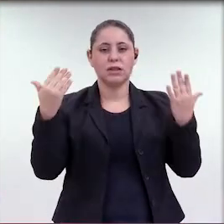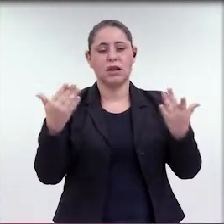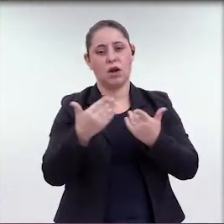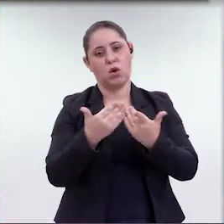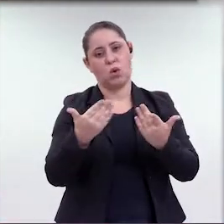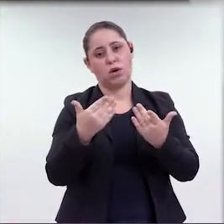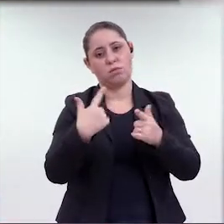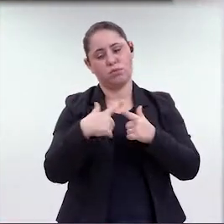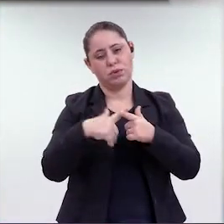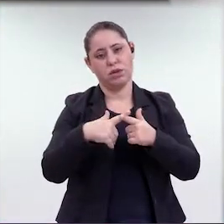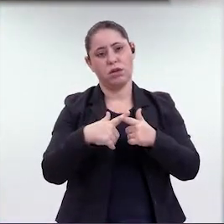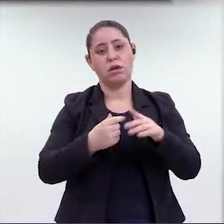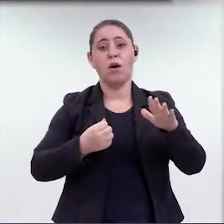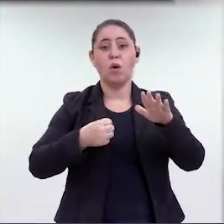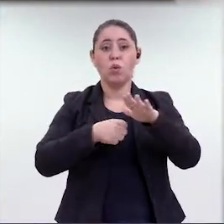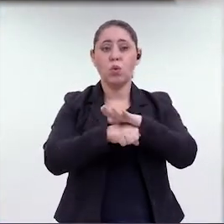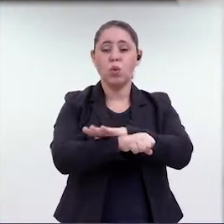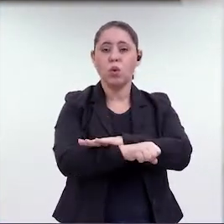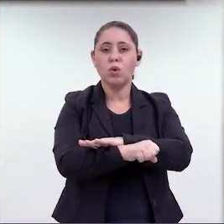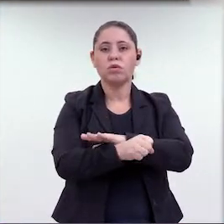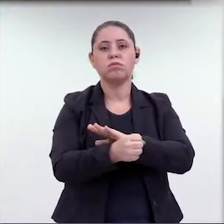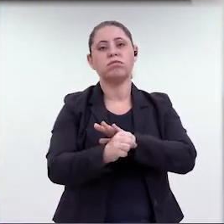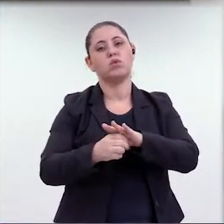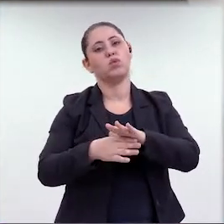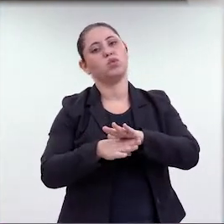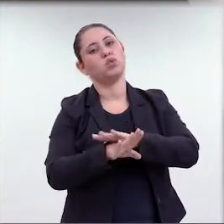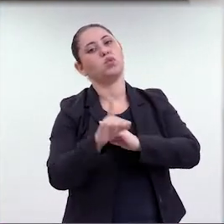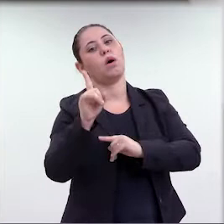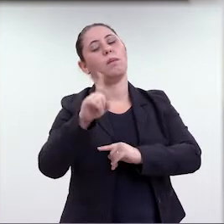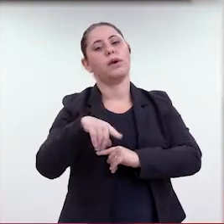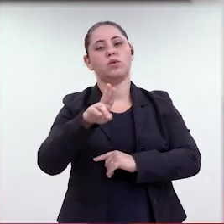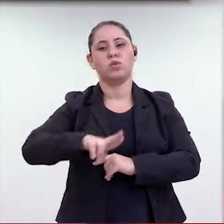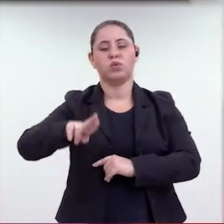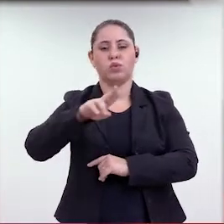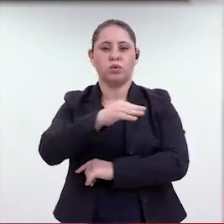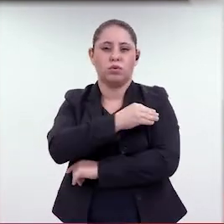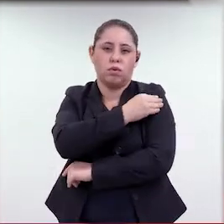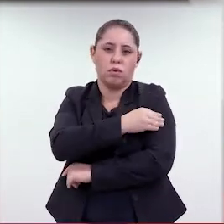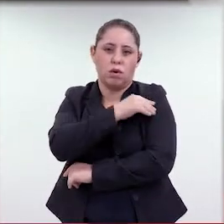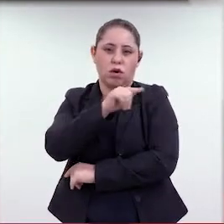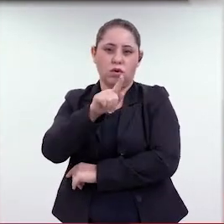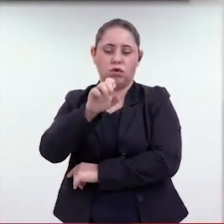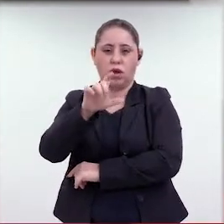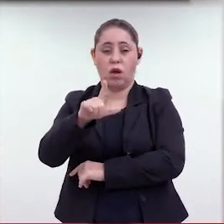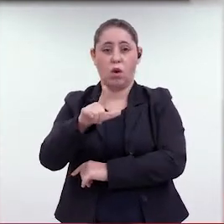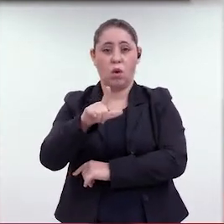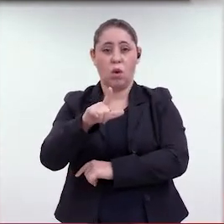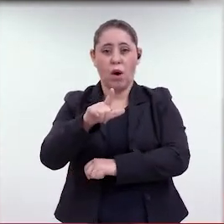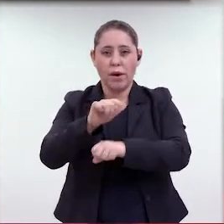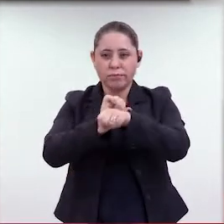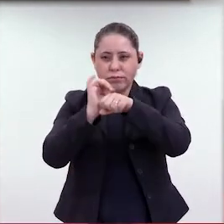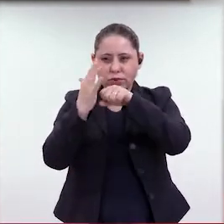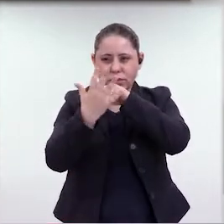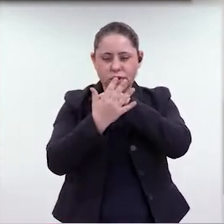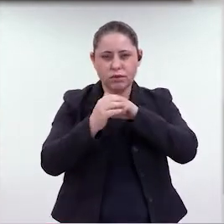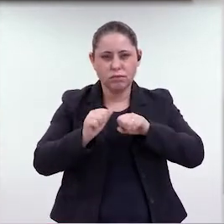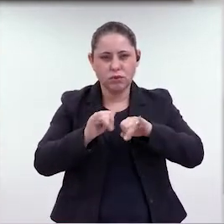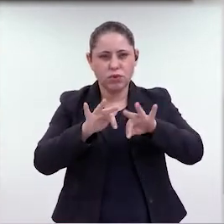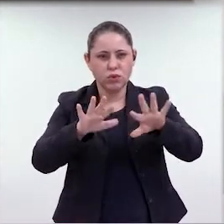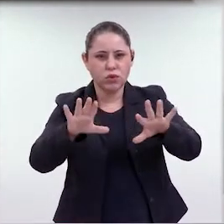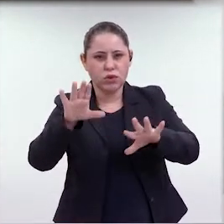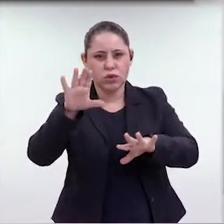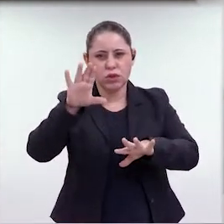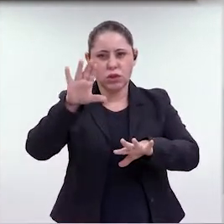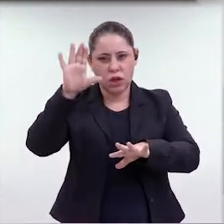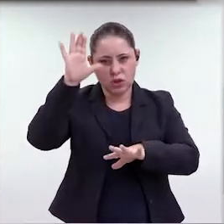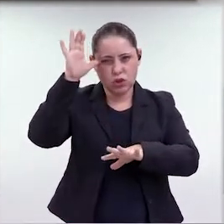máscaras agora, porque também foi incutido esse novo hábito. A questão do álcool, eu me lembro que quando a pandemia estava na China e